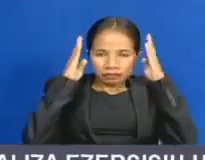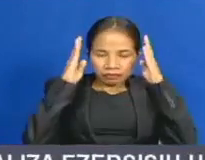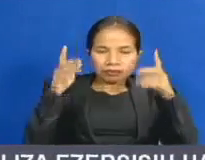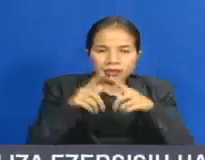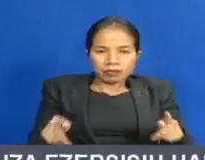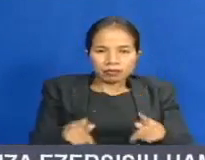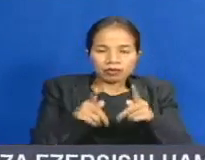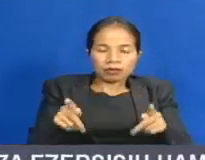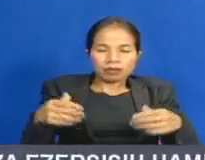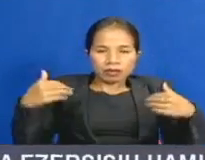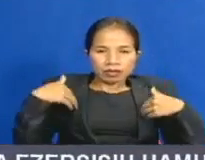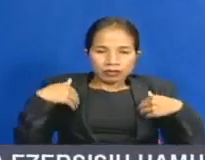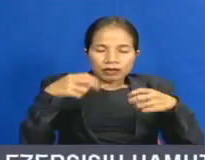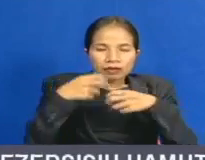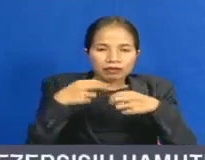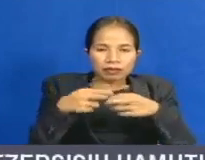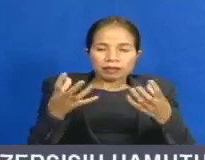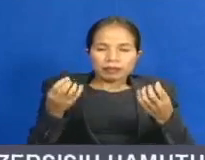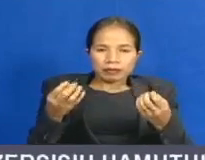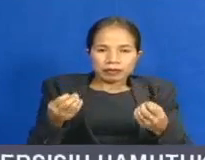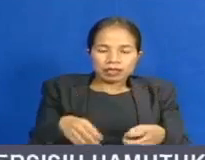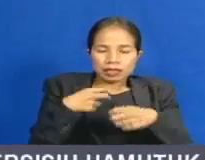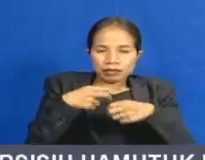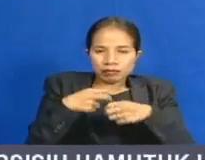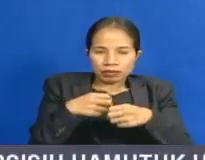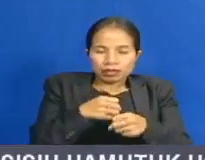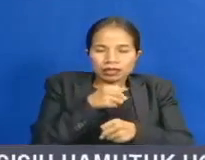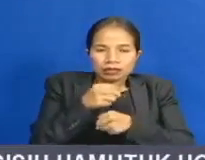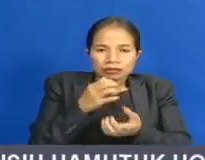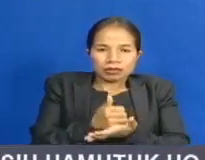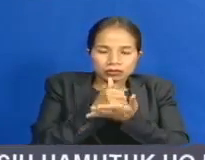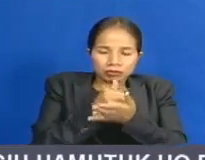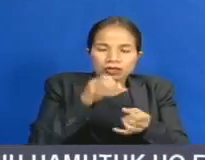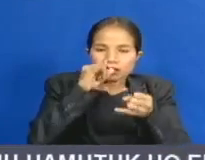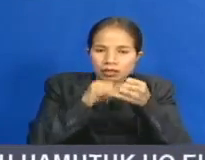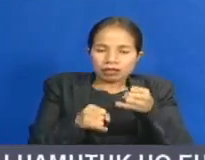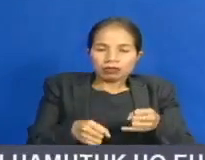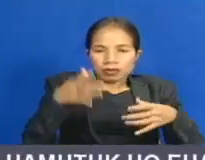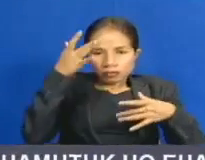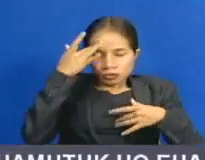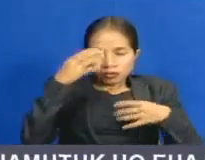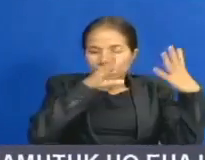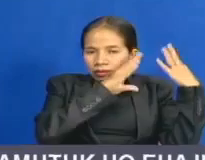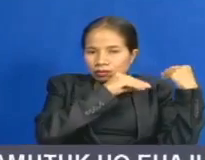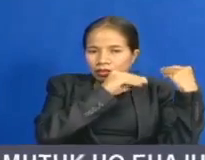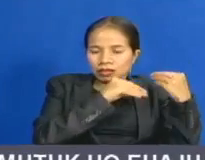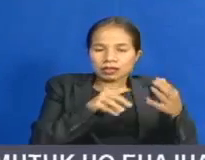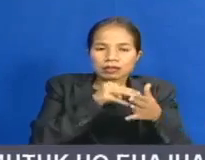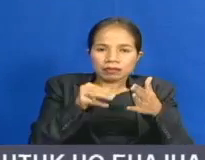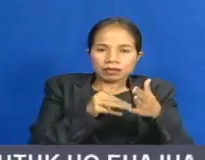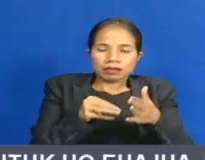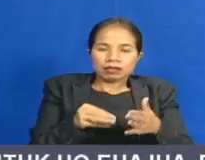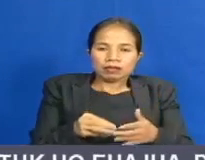público, onde a moço complica san oin-oin, nebe susar atu cura, e cusmai afeta moço ba esperança média ba